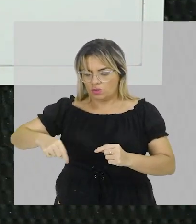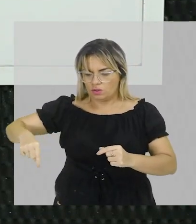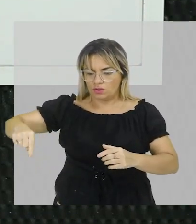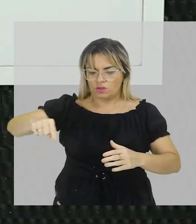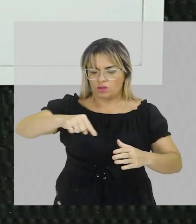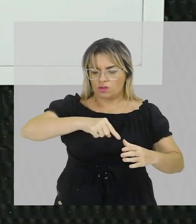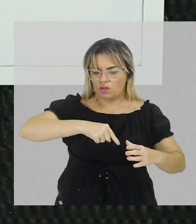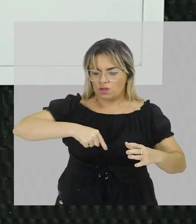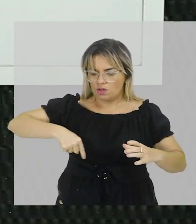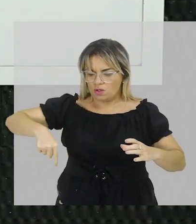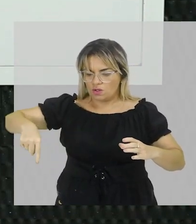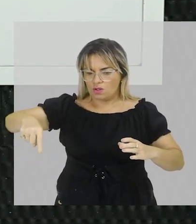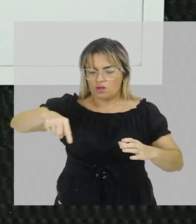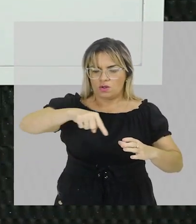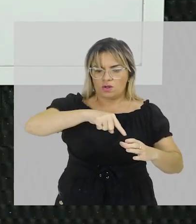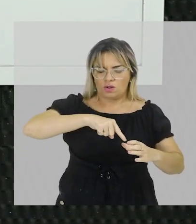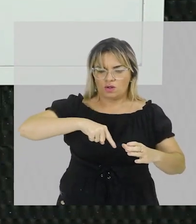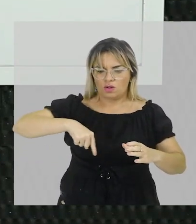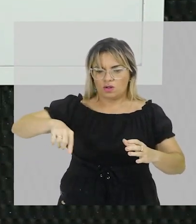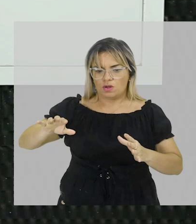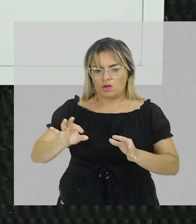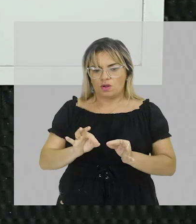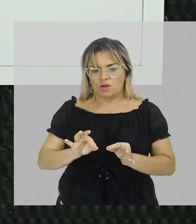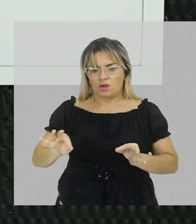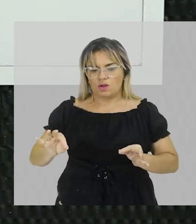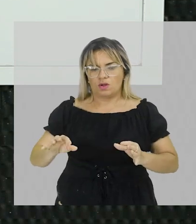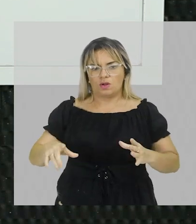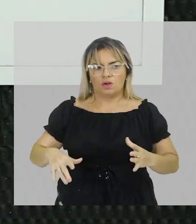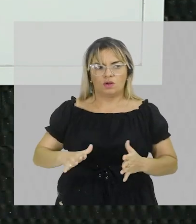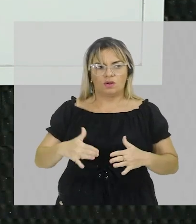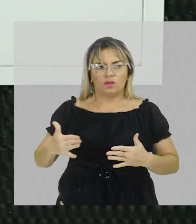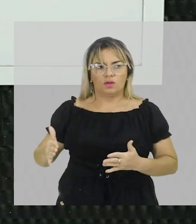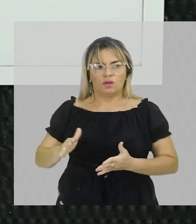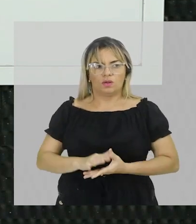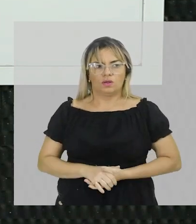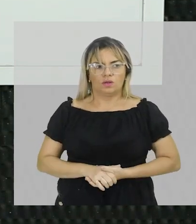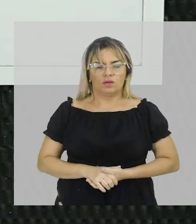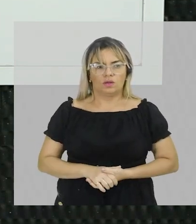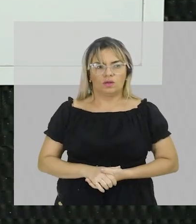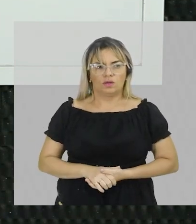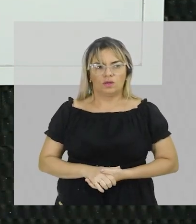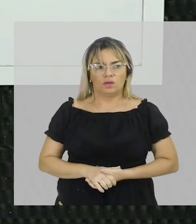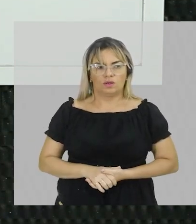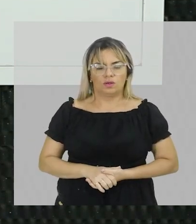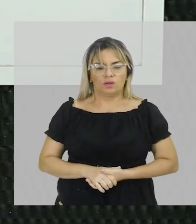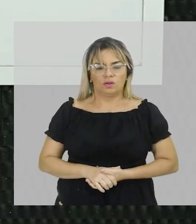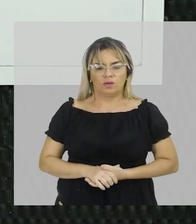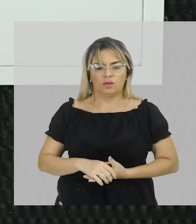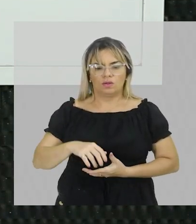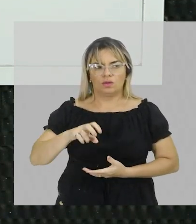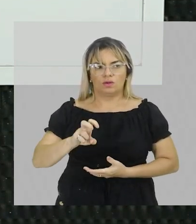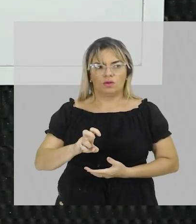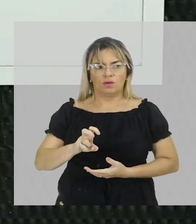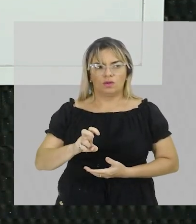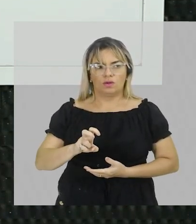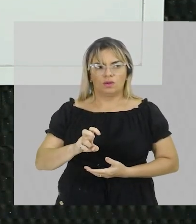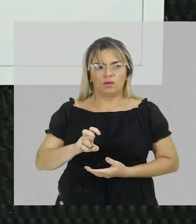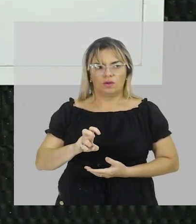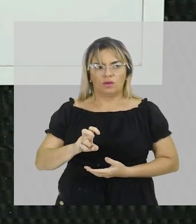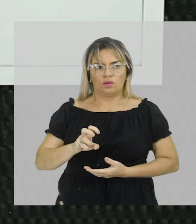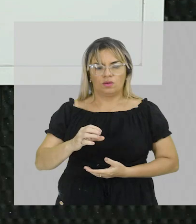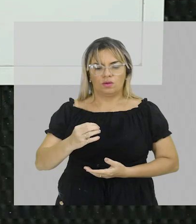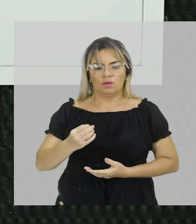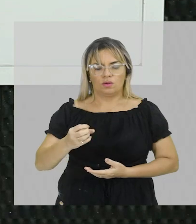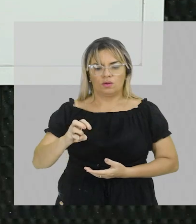dessa circunferência. Ora, e ele fala que essas distâncias aqui, ó, é 50 metros. Ó. Então, por exemplo, aqui,